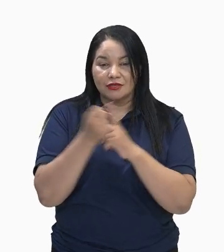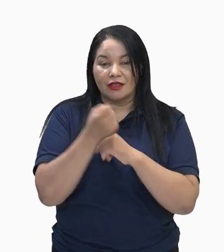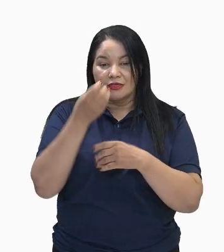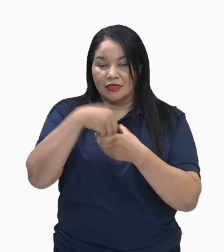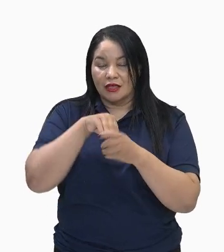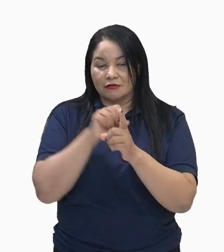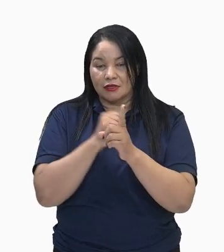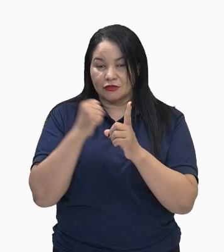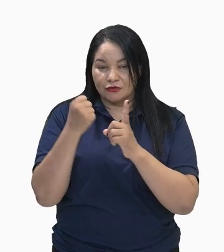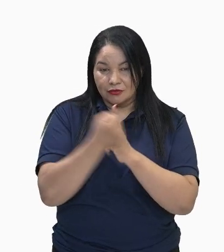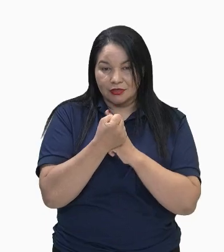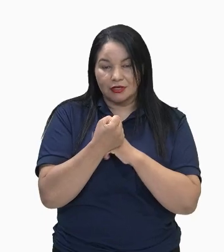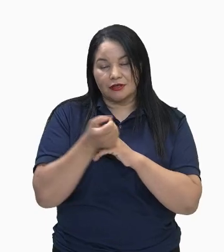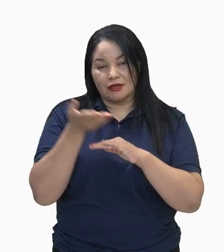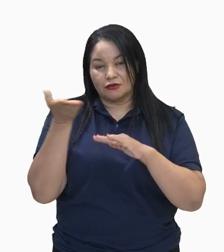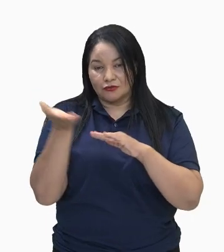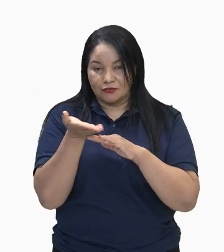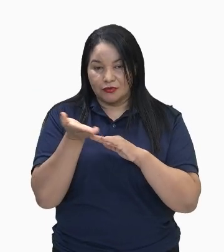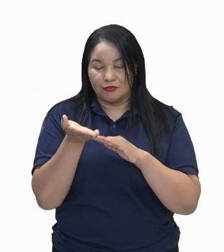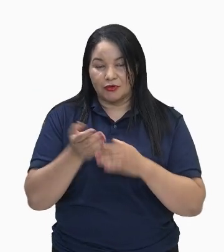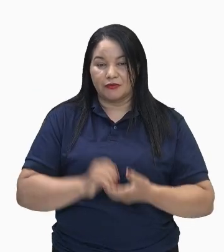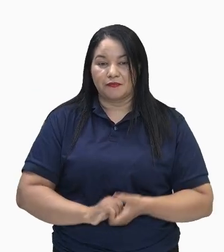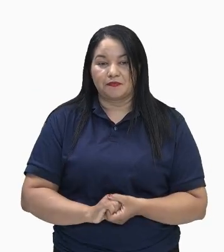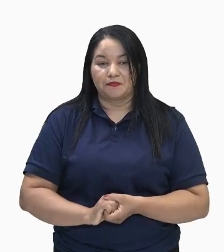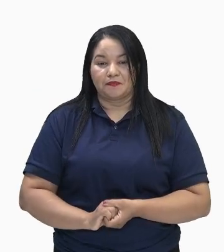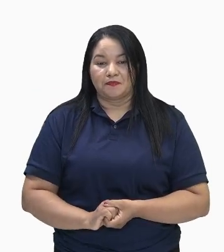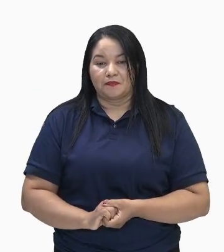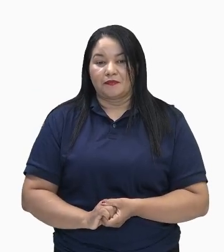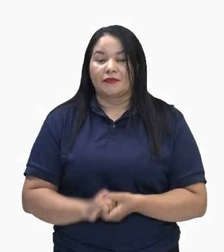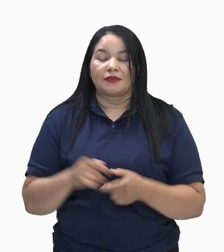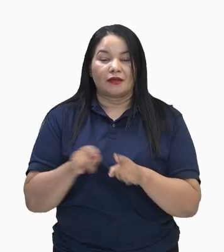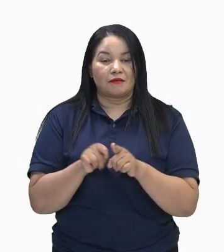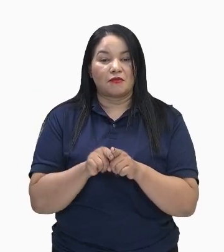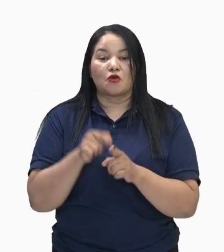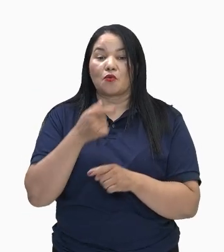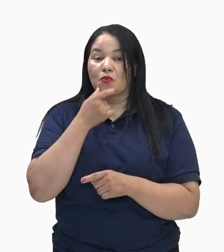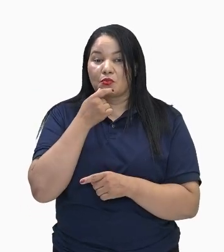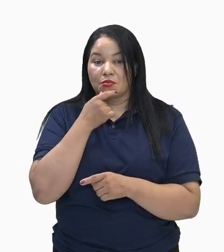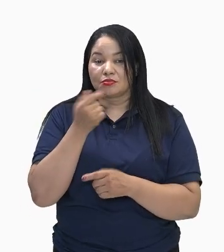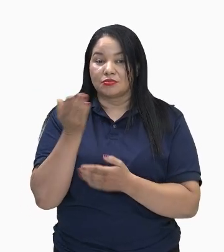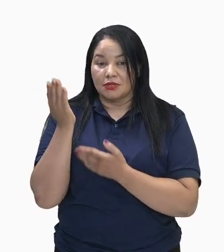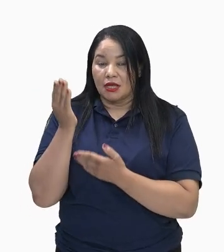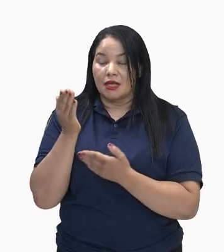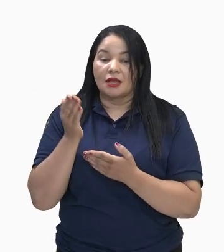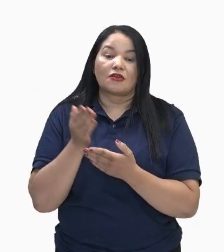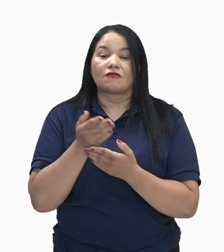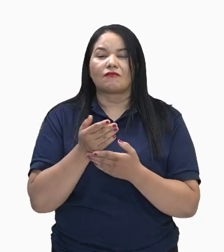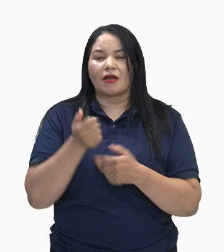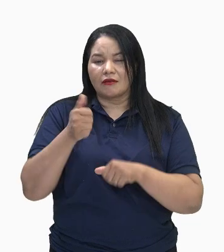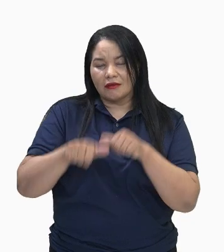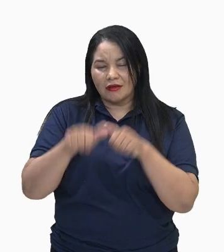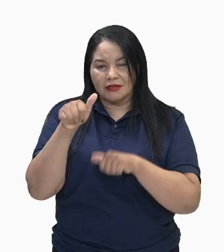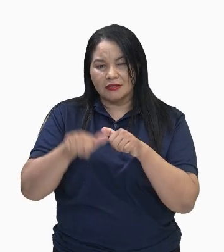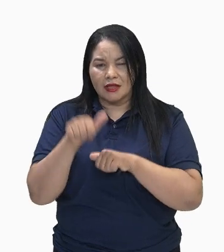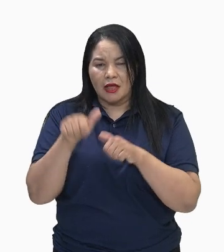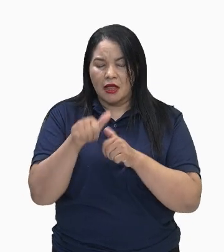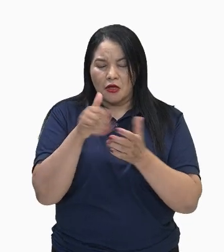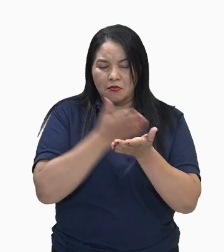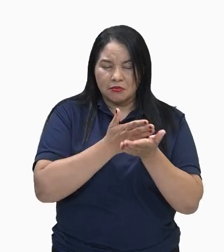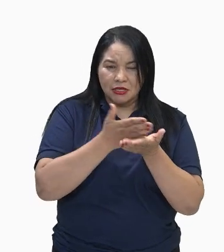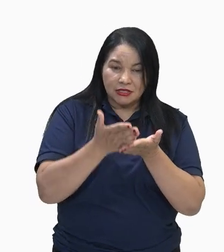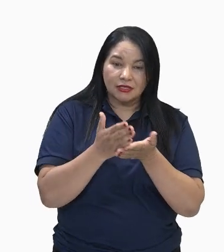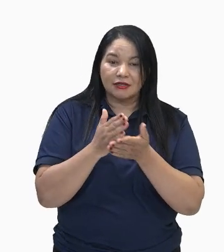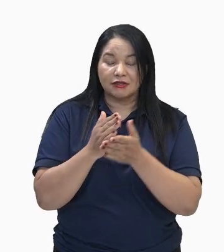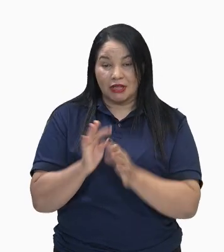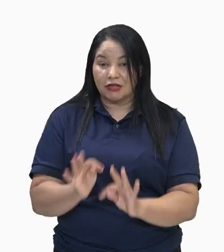sociedade contemporânea. Castells vai fazer esta análise a partir das tecnologias